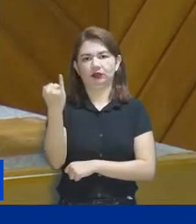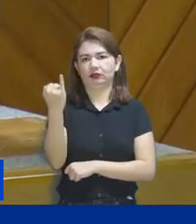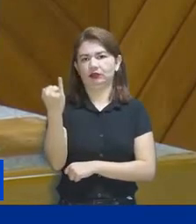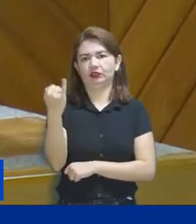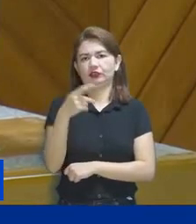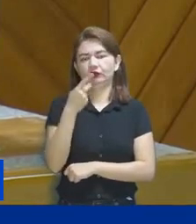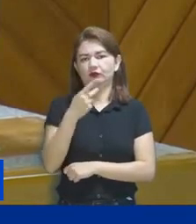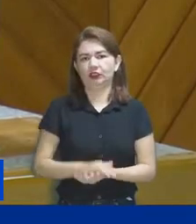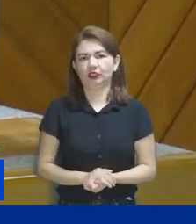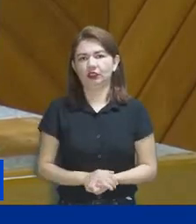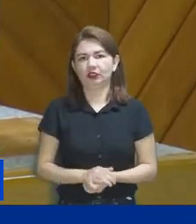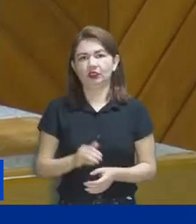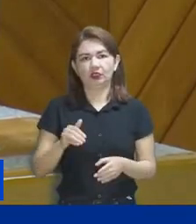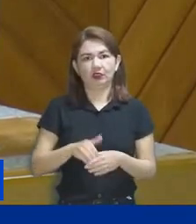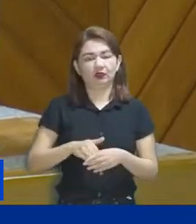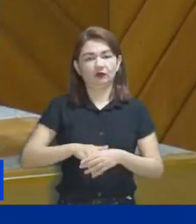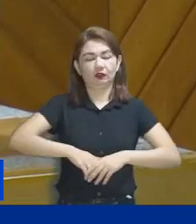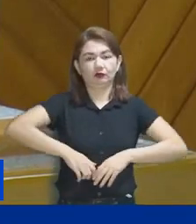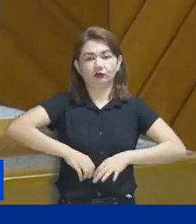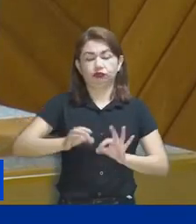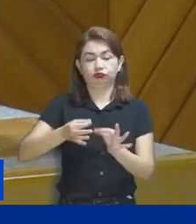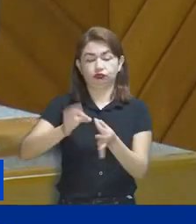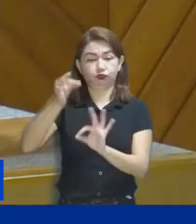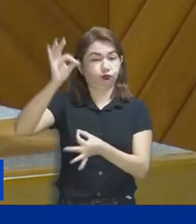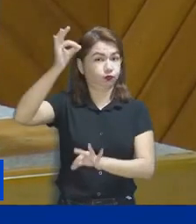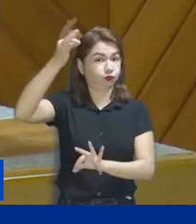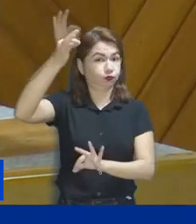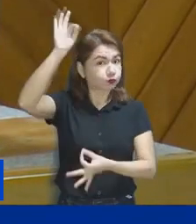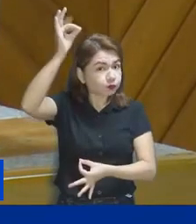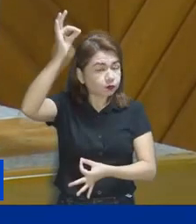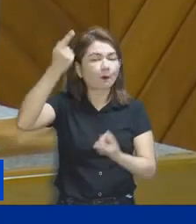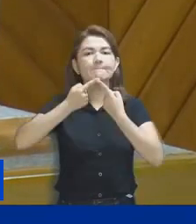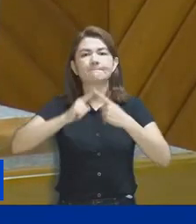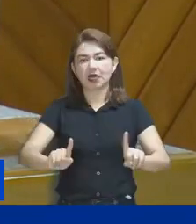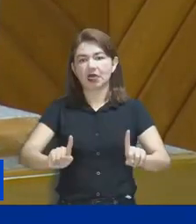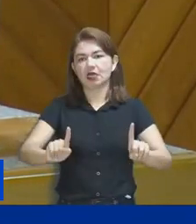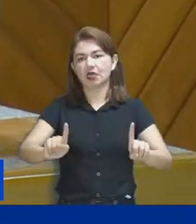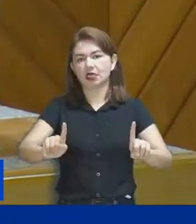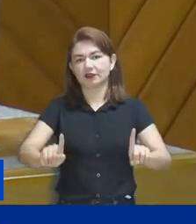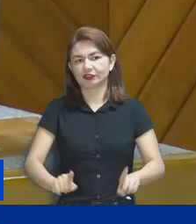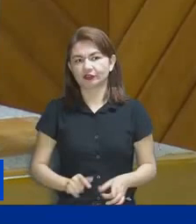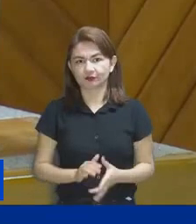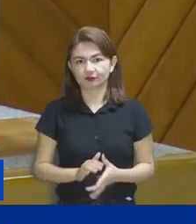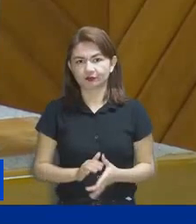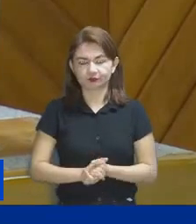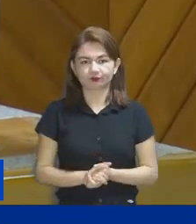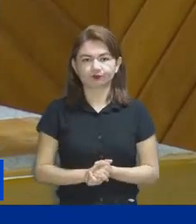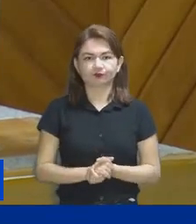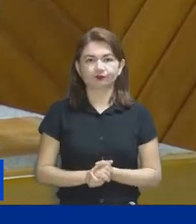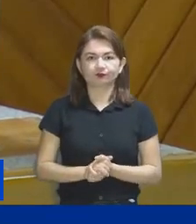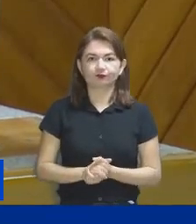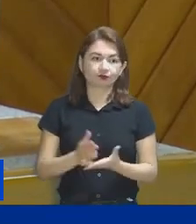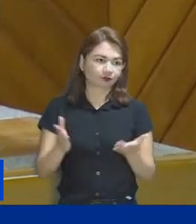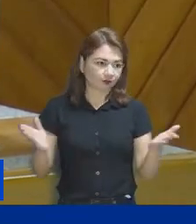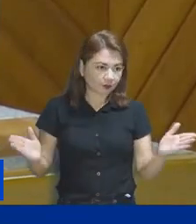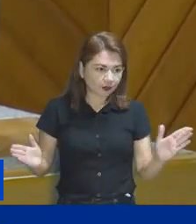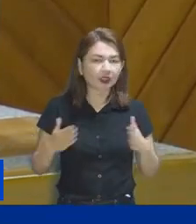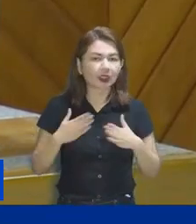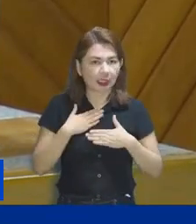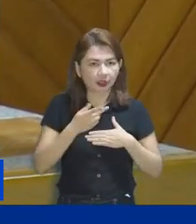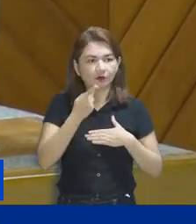eu disse, o voto é muito mais extenso, mas eu vou poupar os colegas